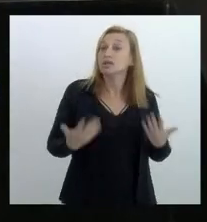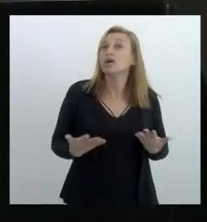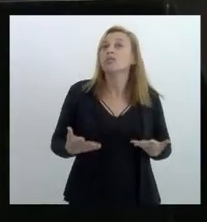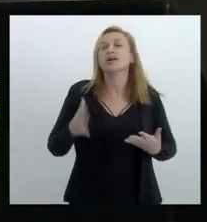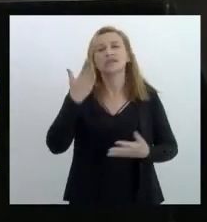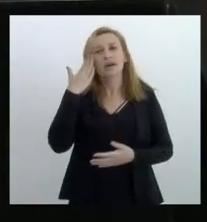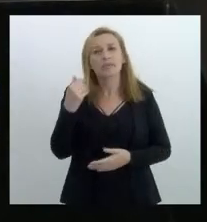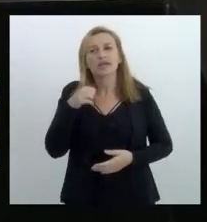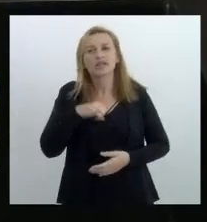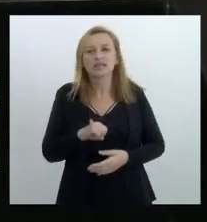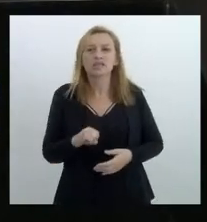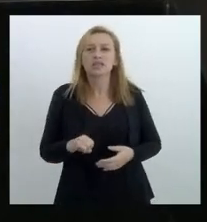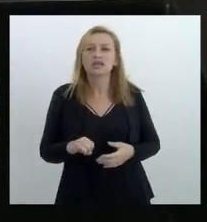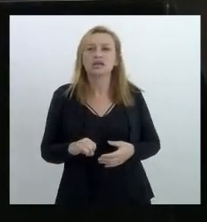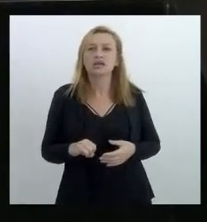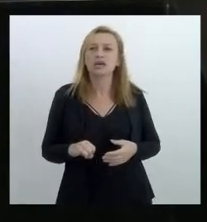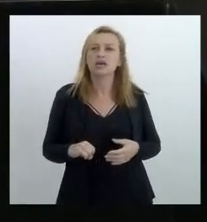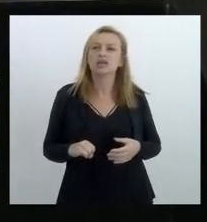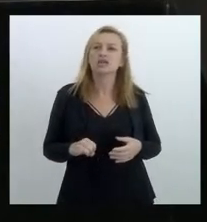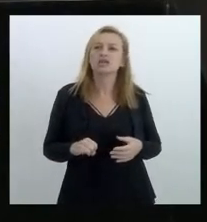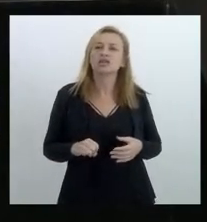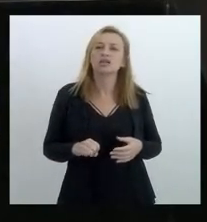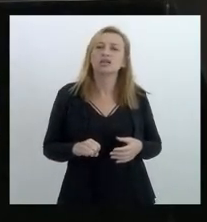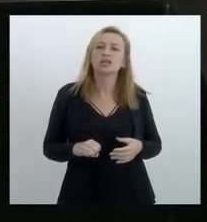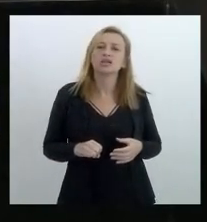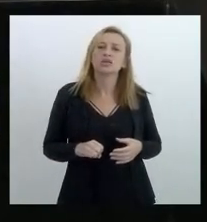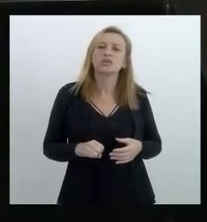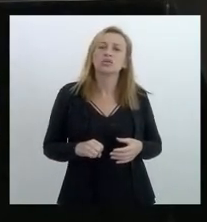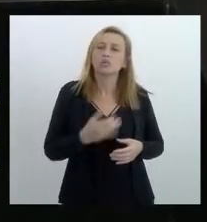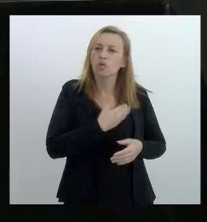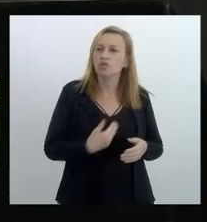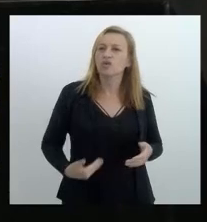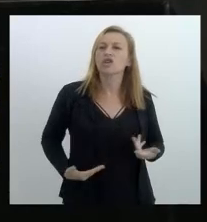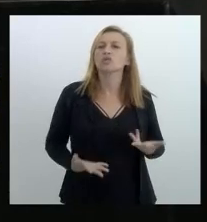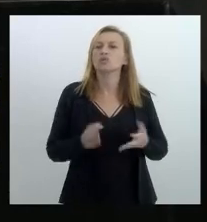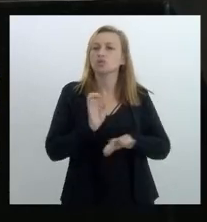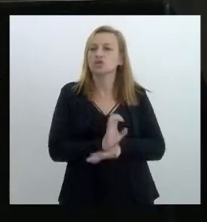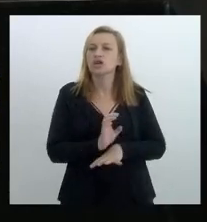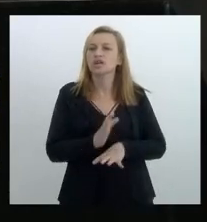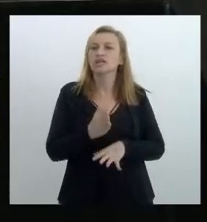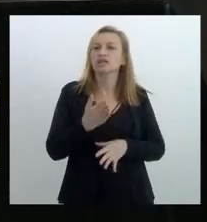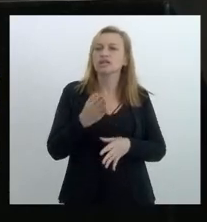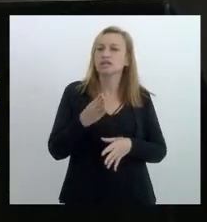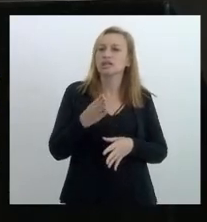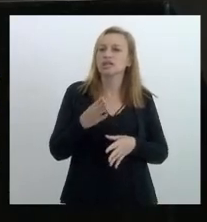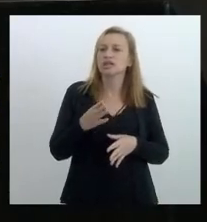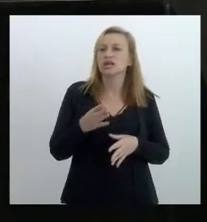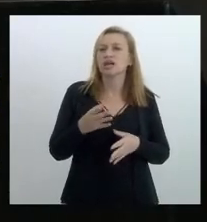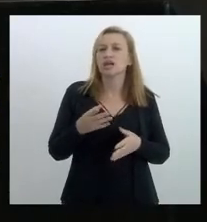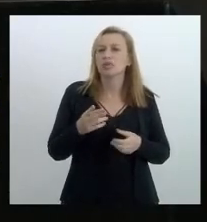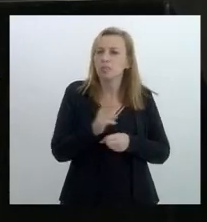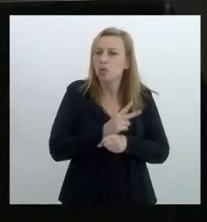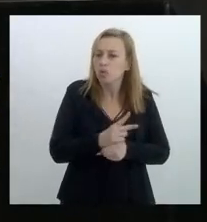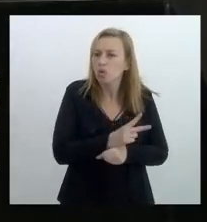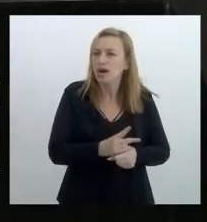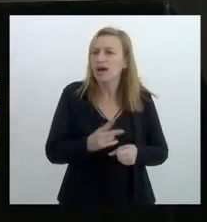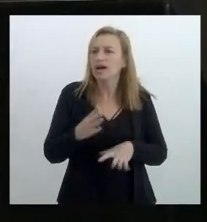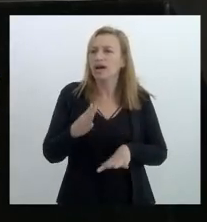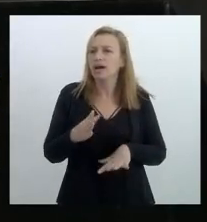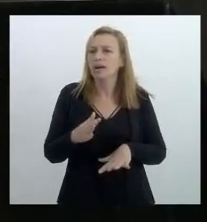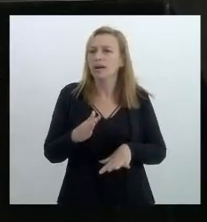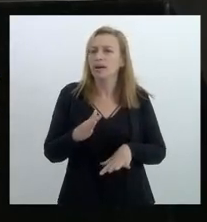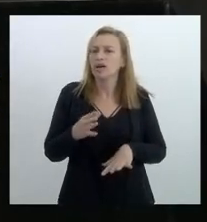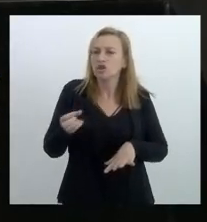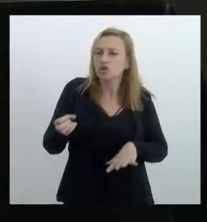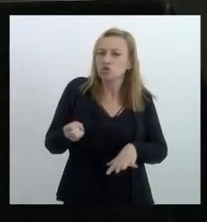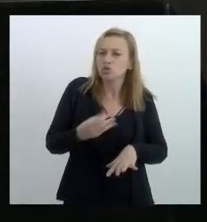se essa passa pelo governo do Estado questionar o montante da dívida, buscar